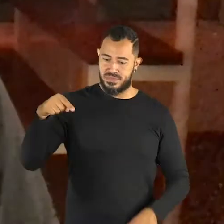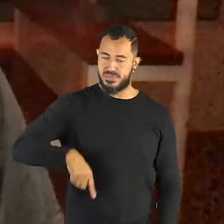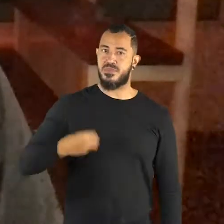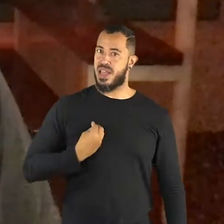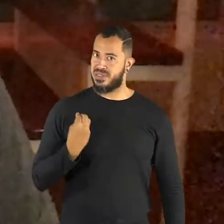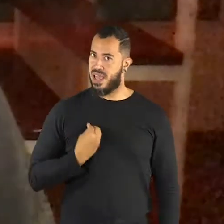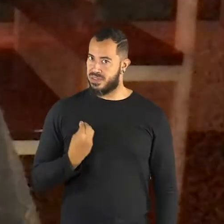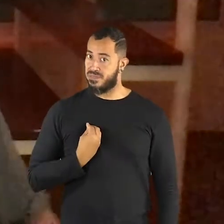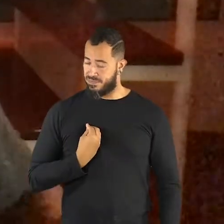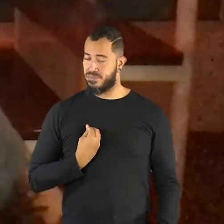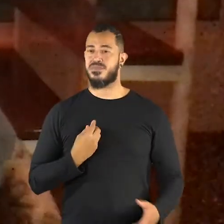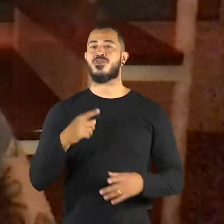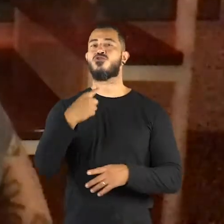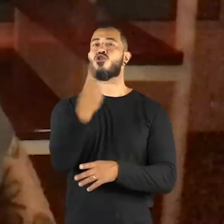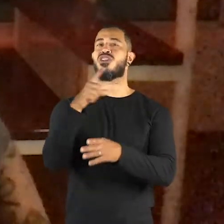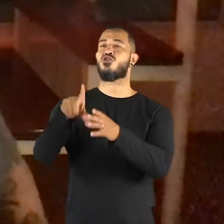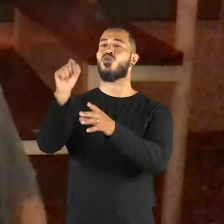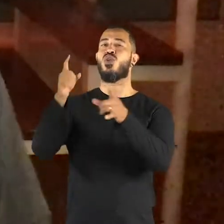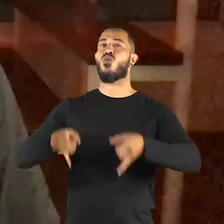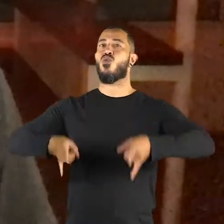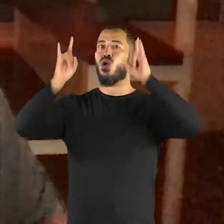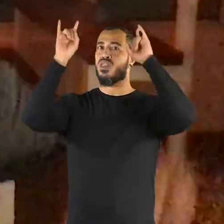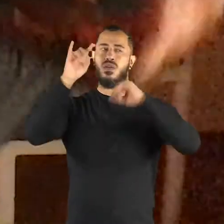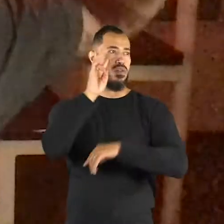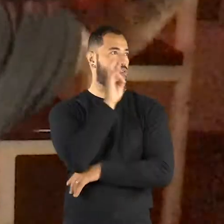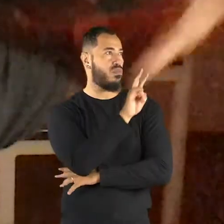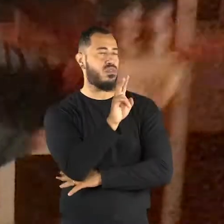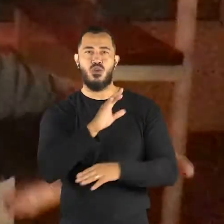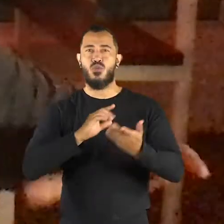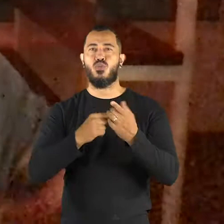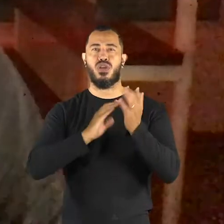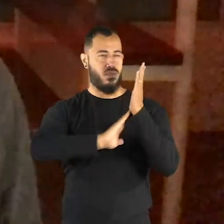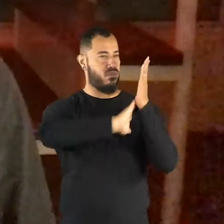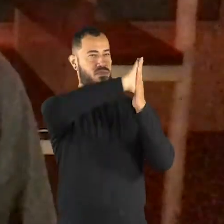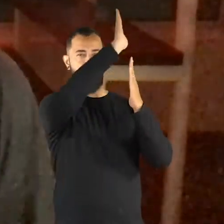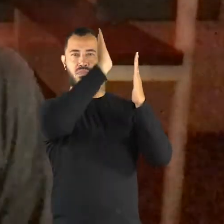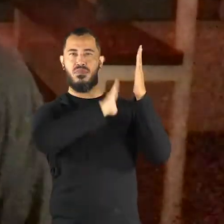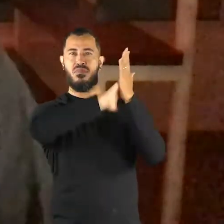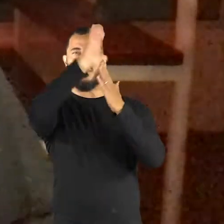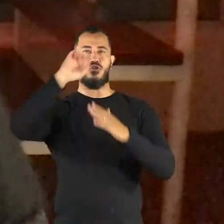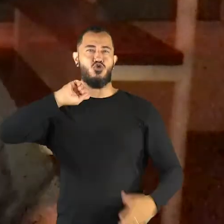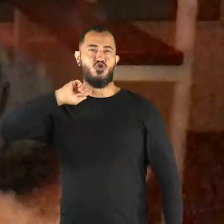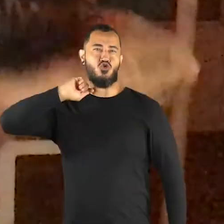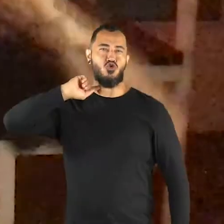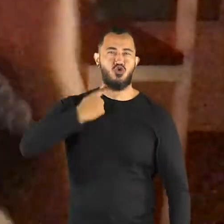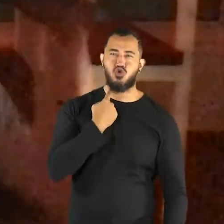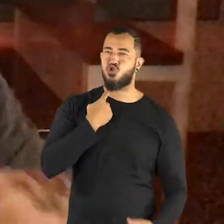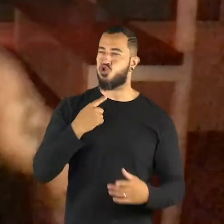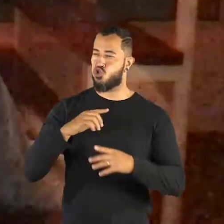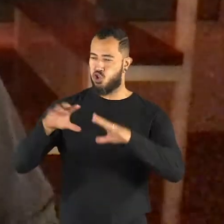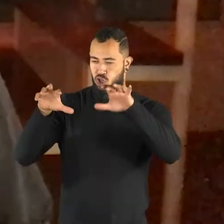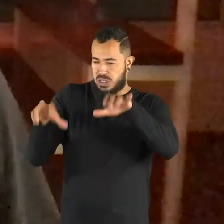já se deu muito pela questão de paredes manchadas, móveis velhos,